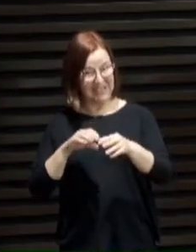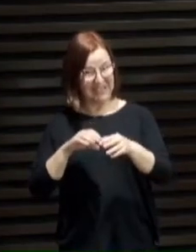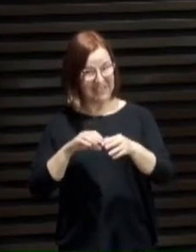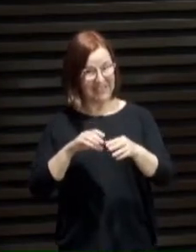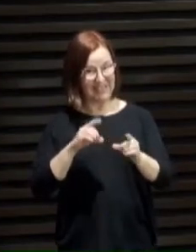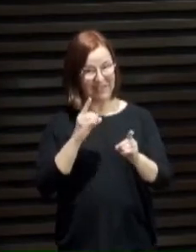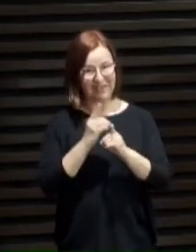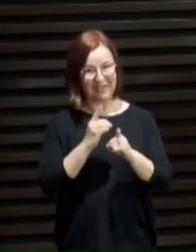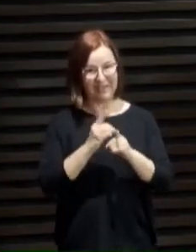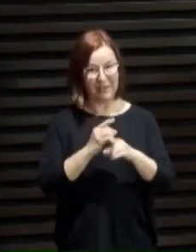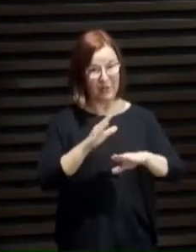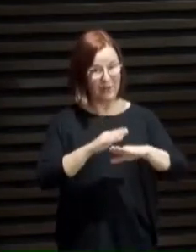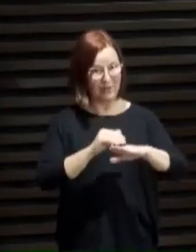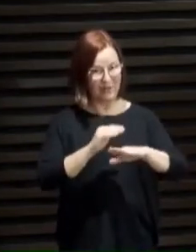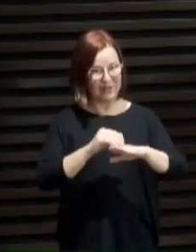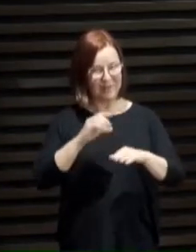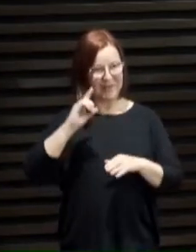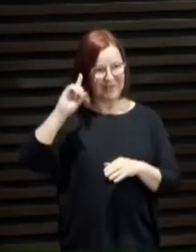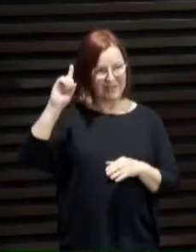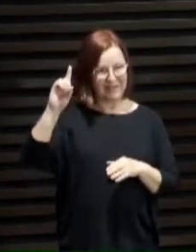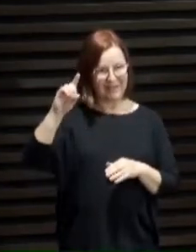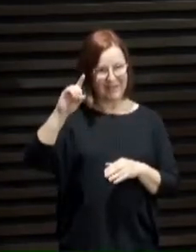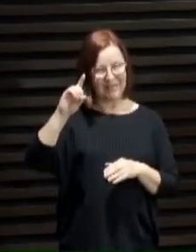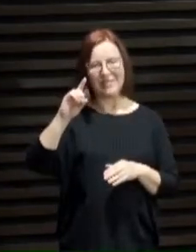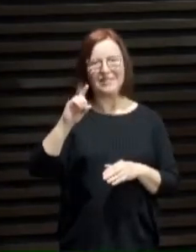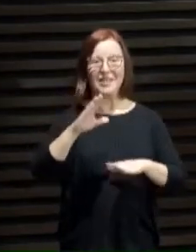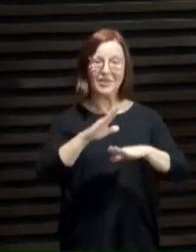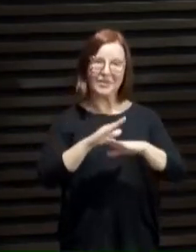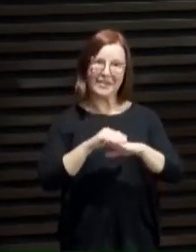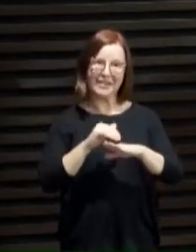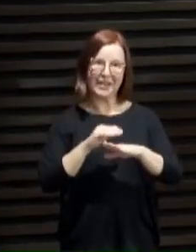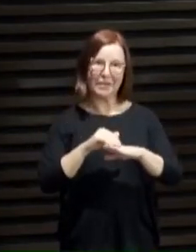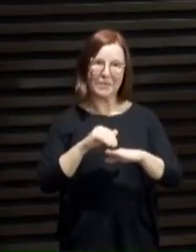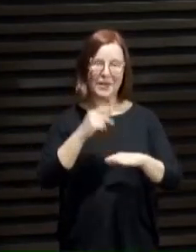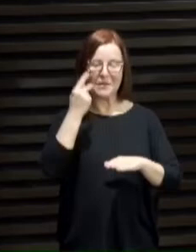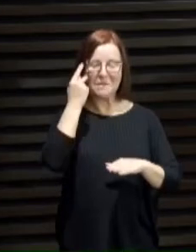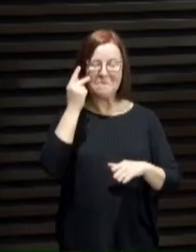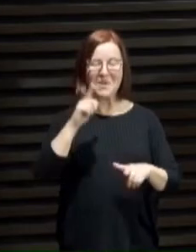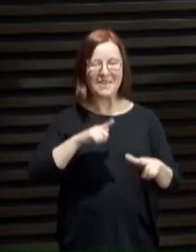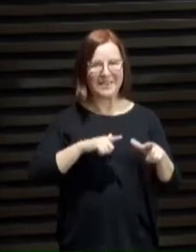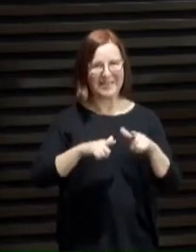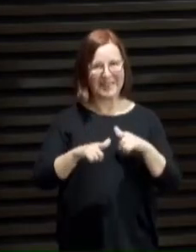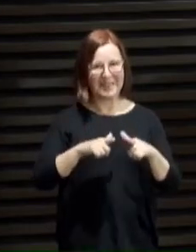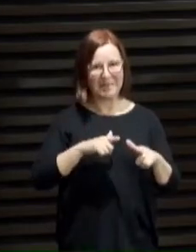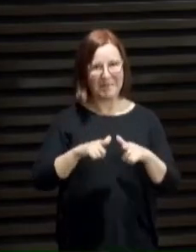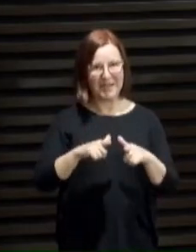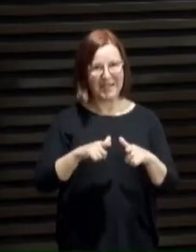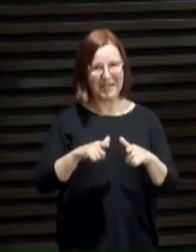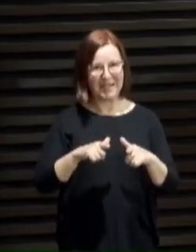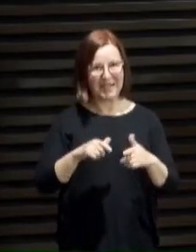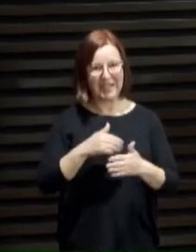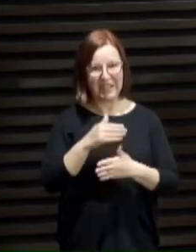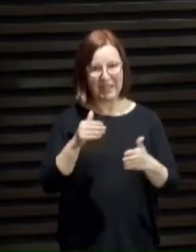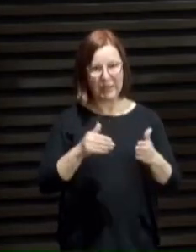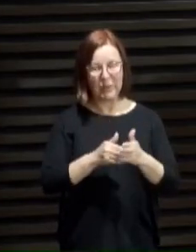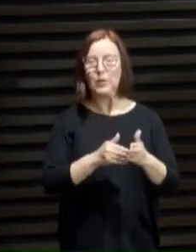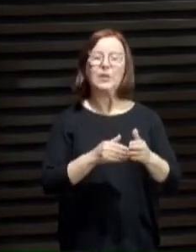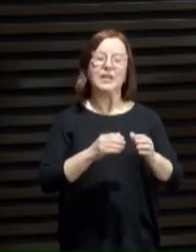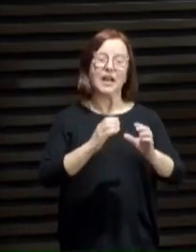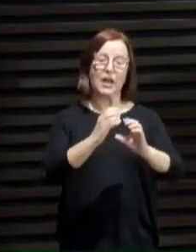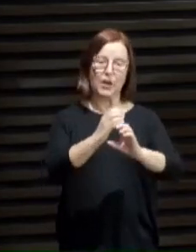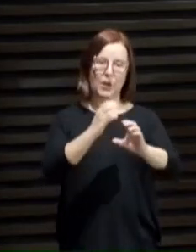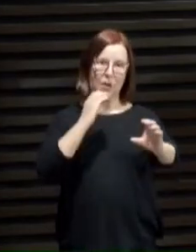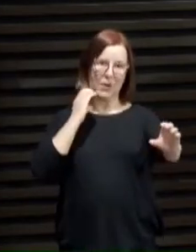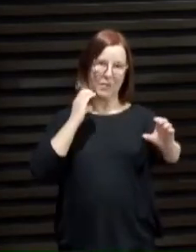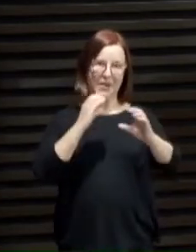os súditos do reino de Deus é o chamado do serviço, e que toda a comunicação do